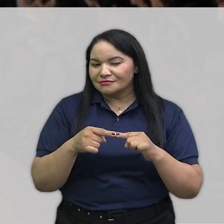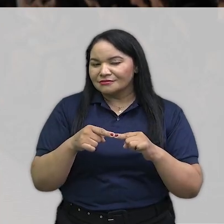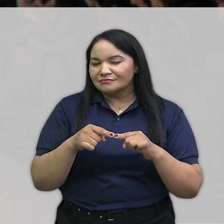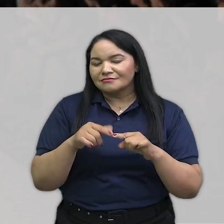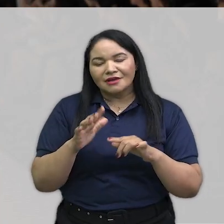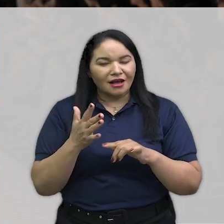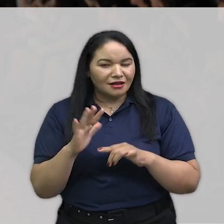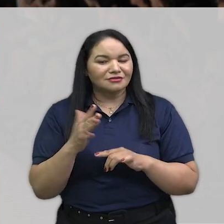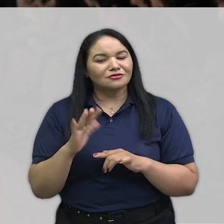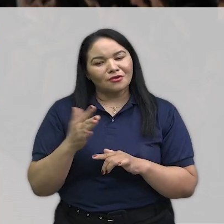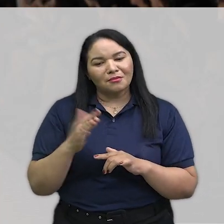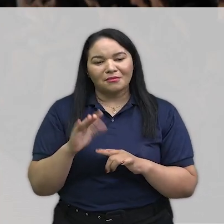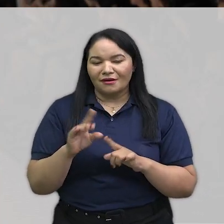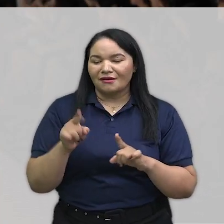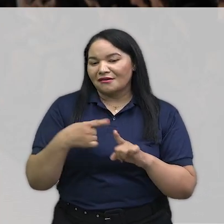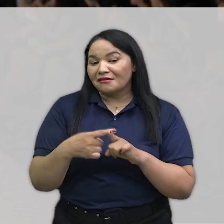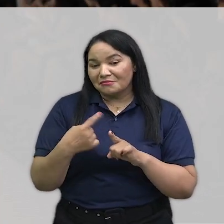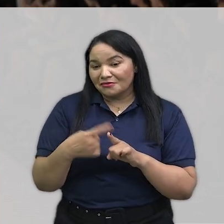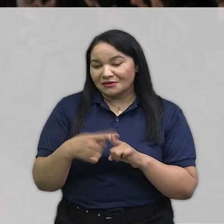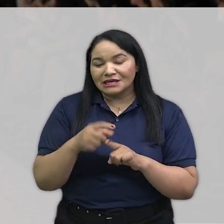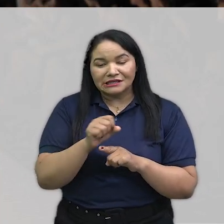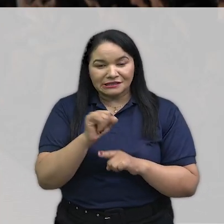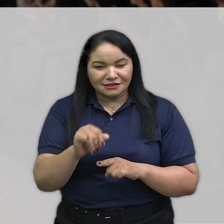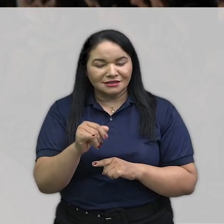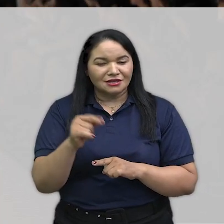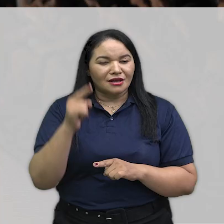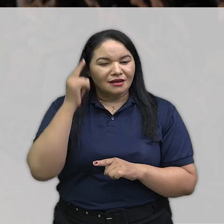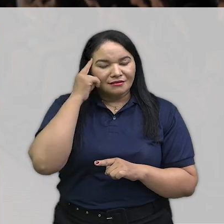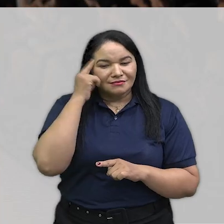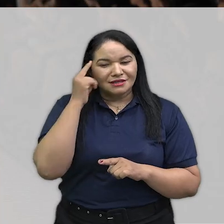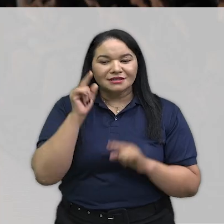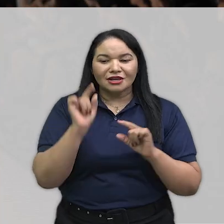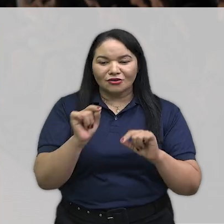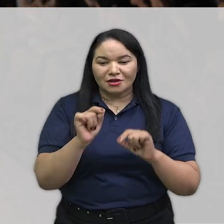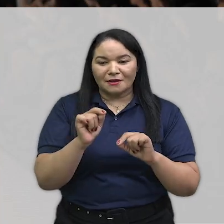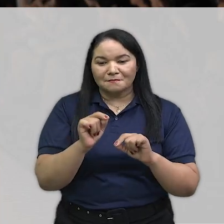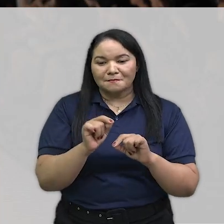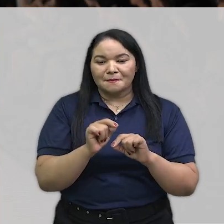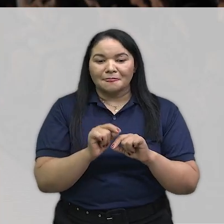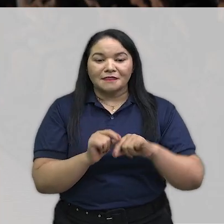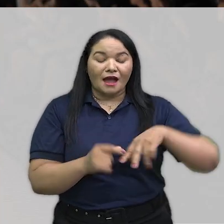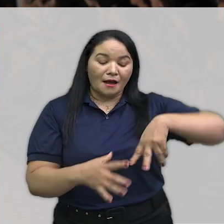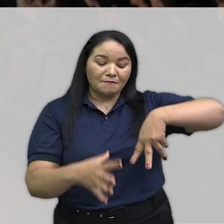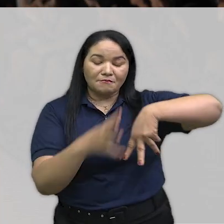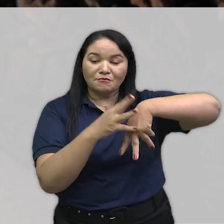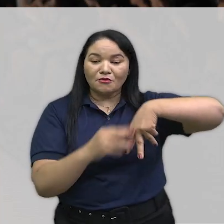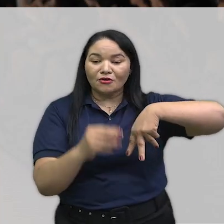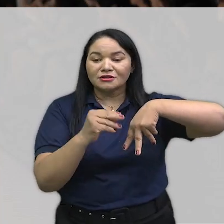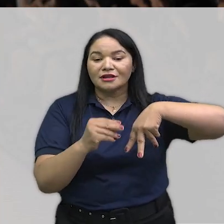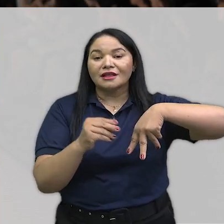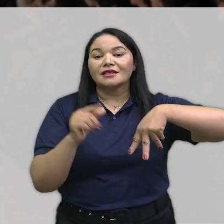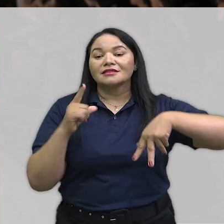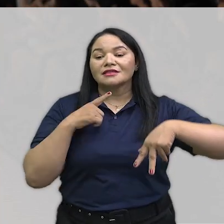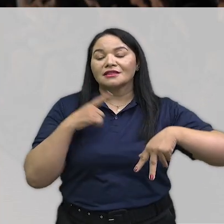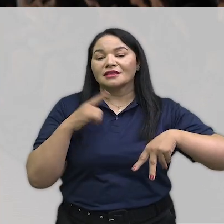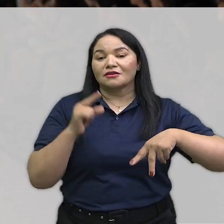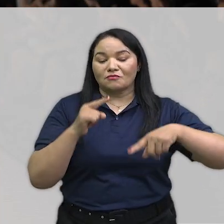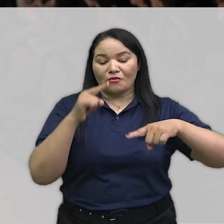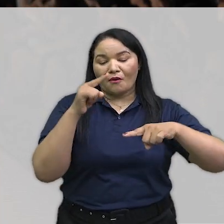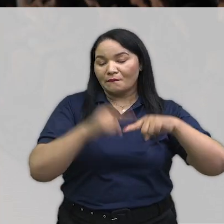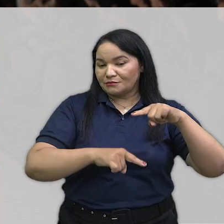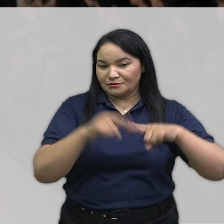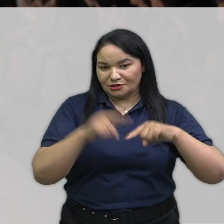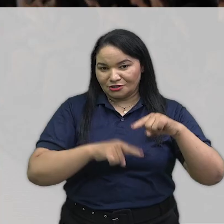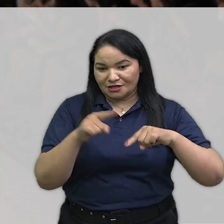sim. Por quê? Porque, se a gente pensar bem, a moda, na verdade, é quando você tem um objeto qualquer,